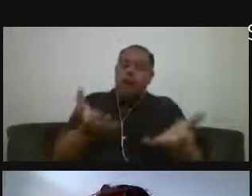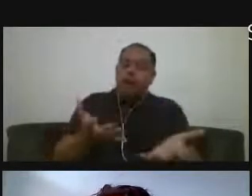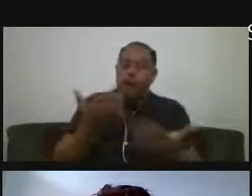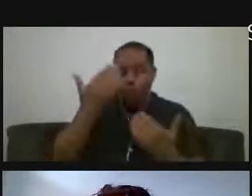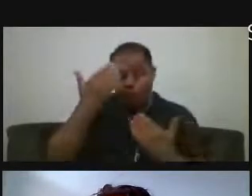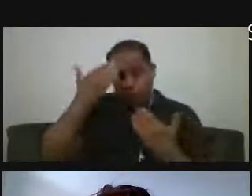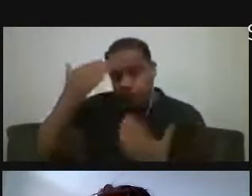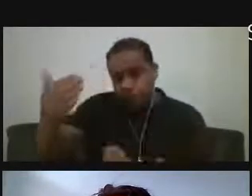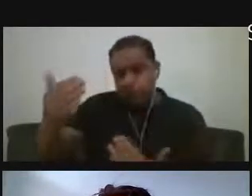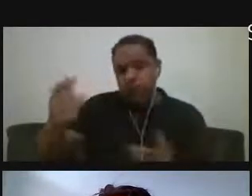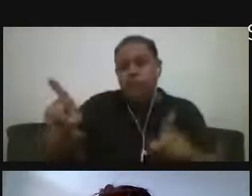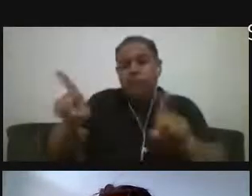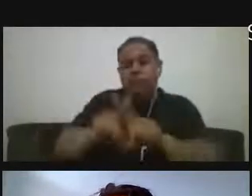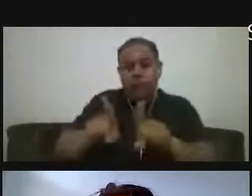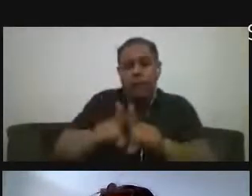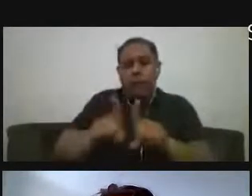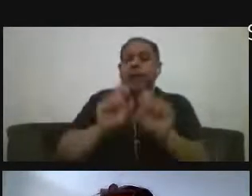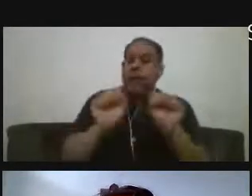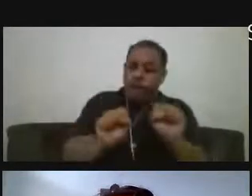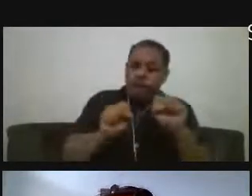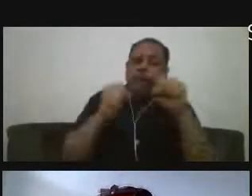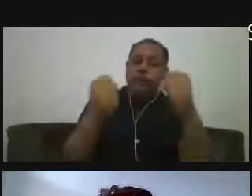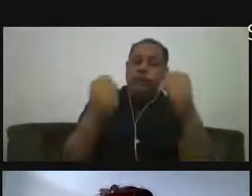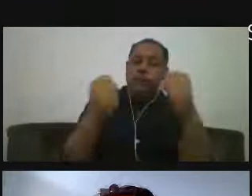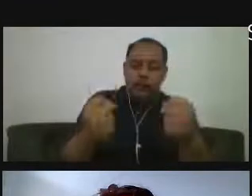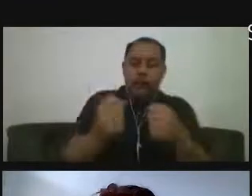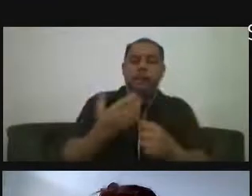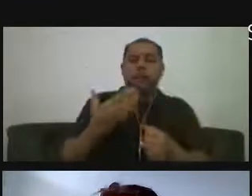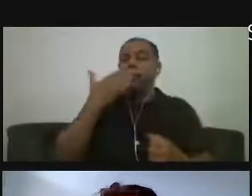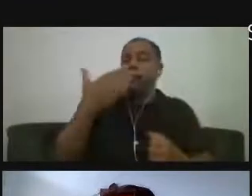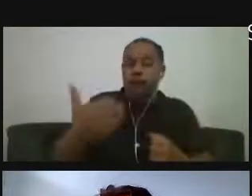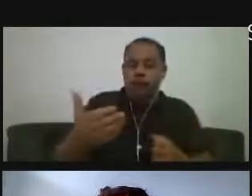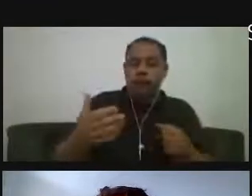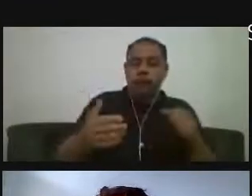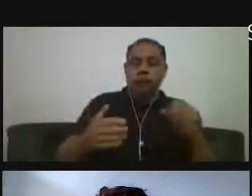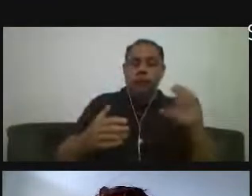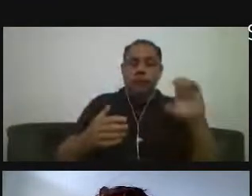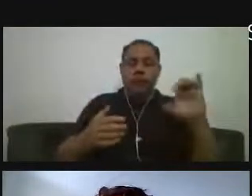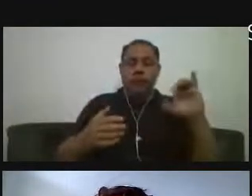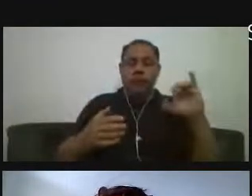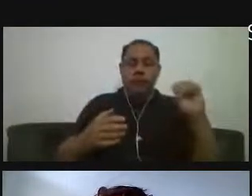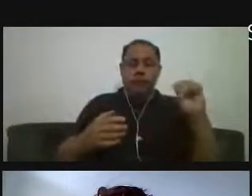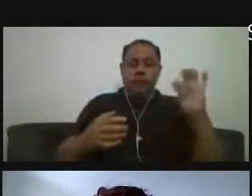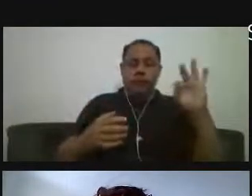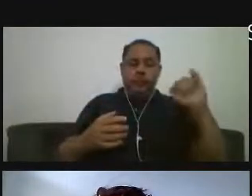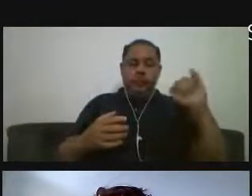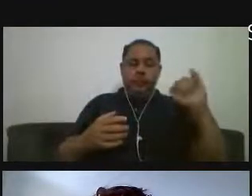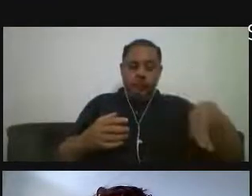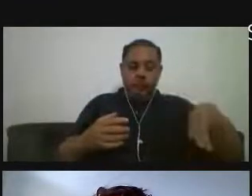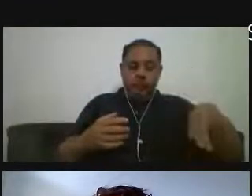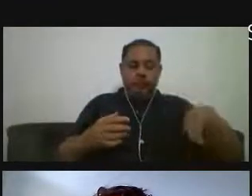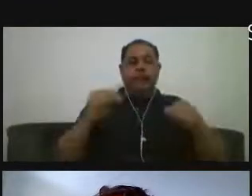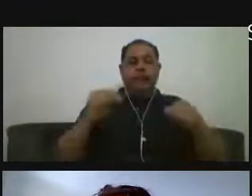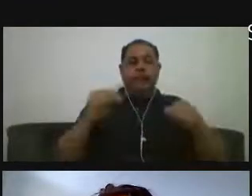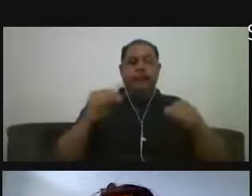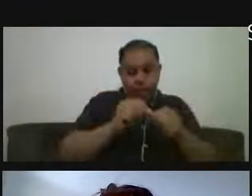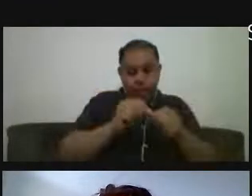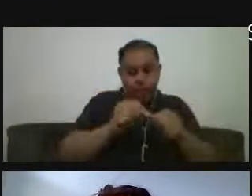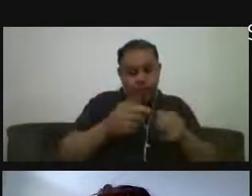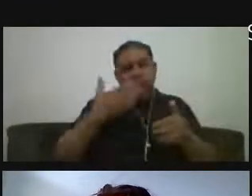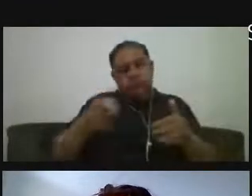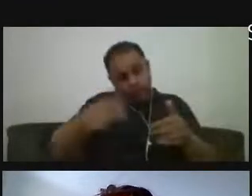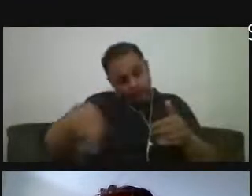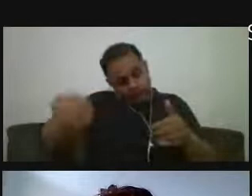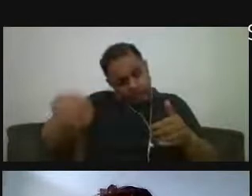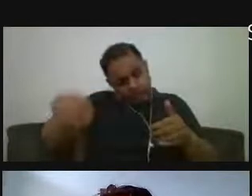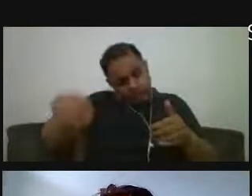reforçar esse pedido que o Christian fez de vocês continuarem acompanhando o projeto Torre